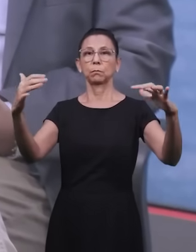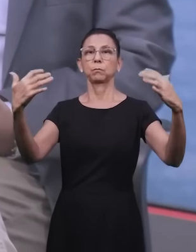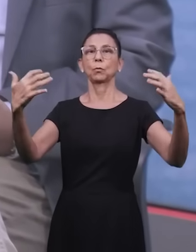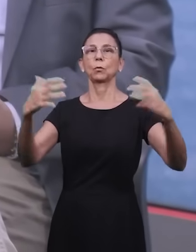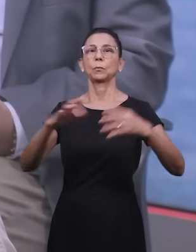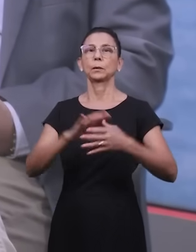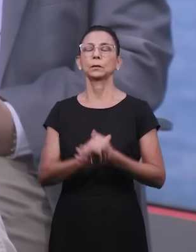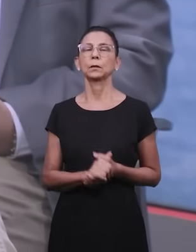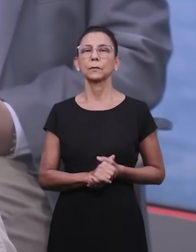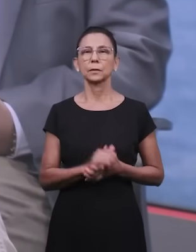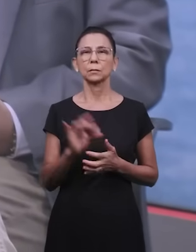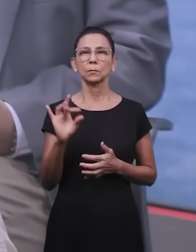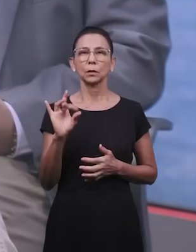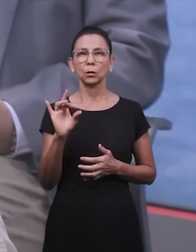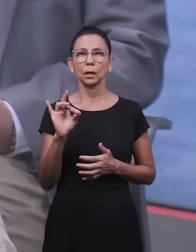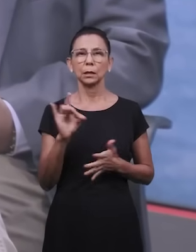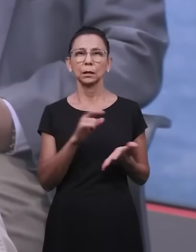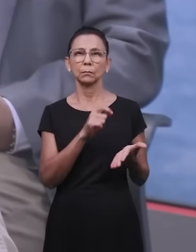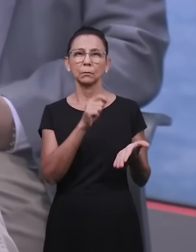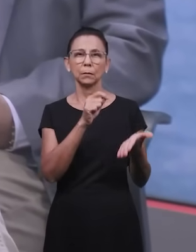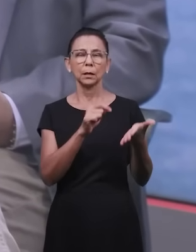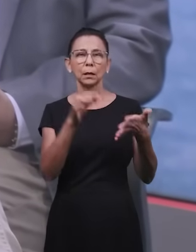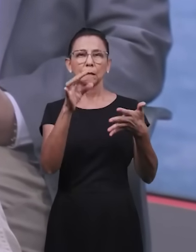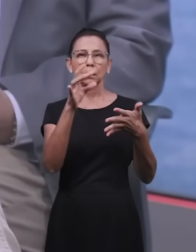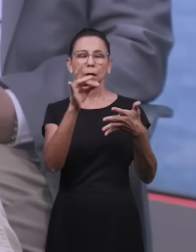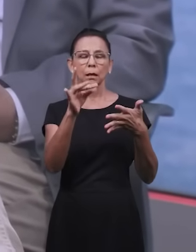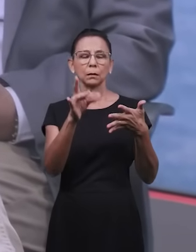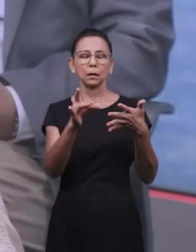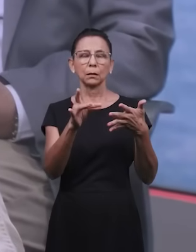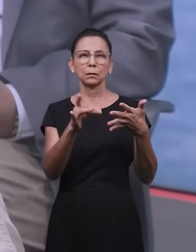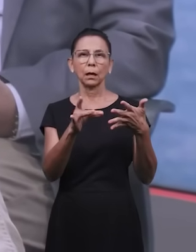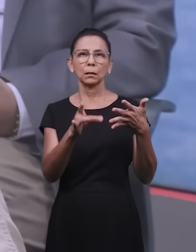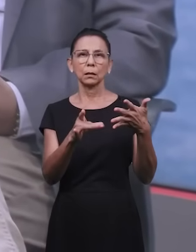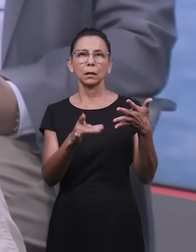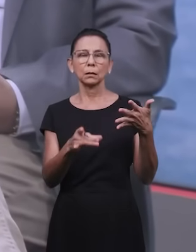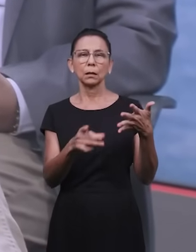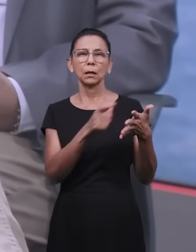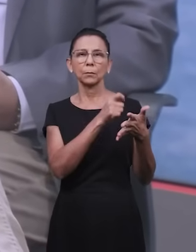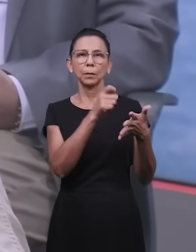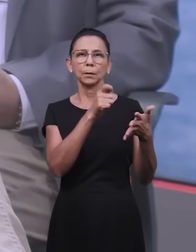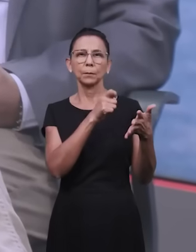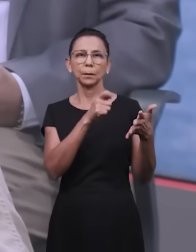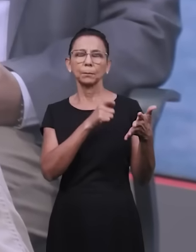vai falar em público e você tem umas anotações de tópicos que você vai